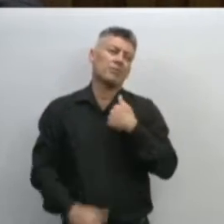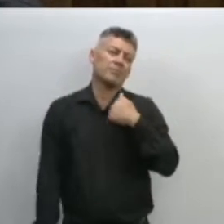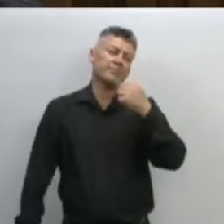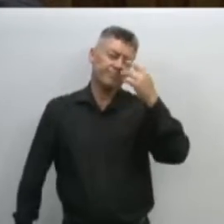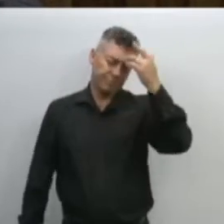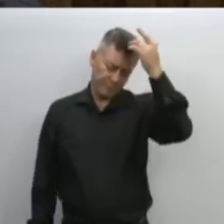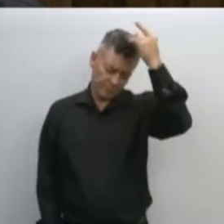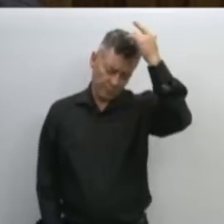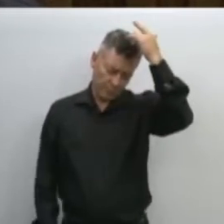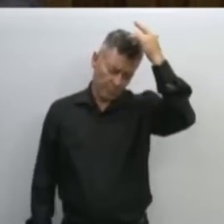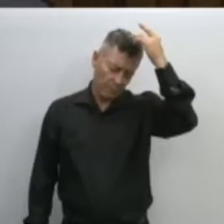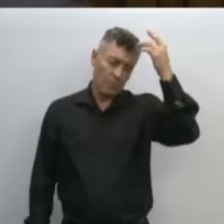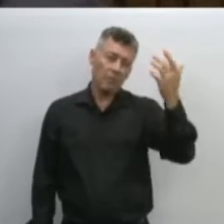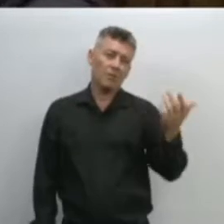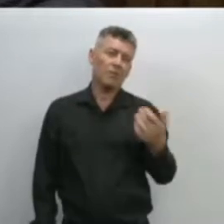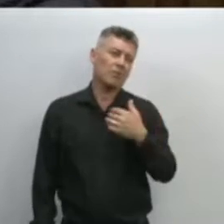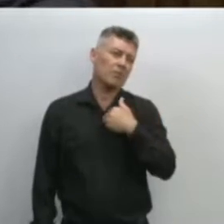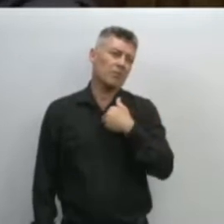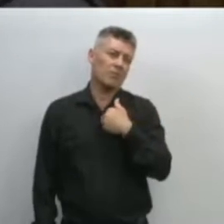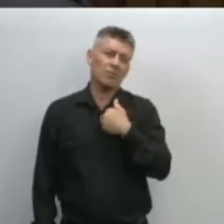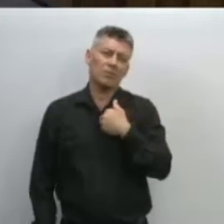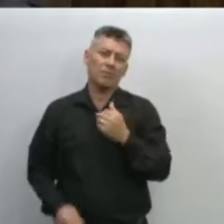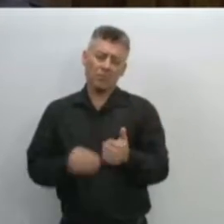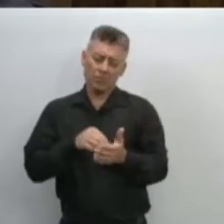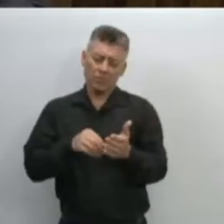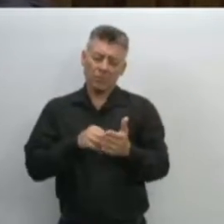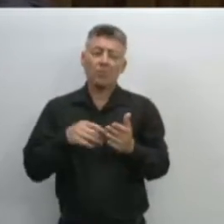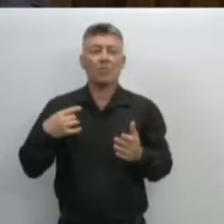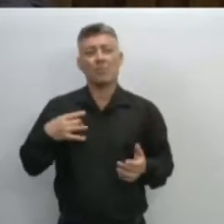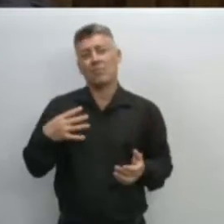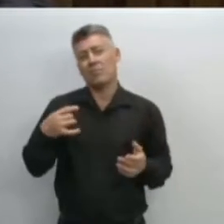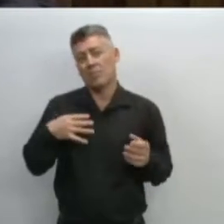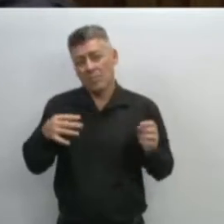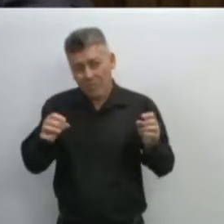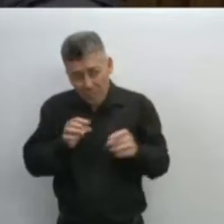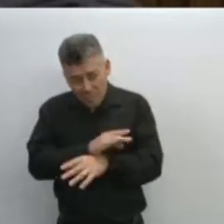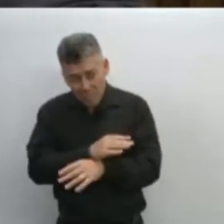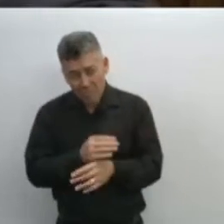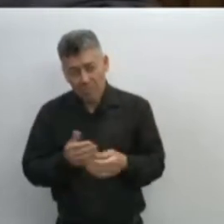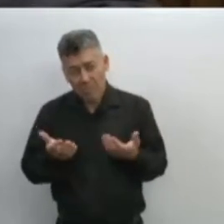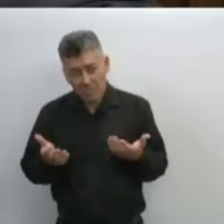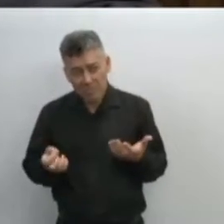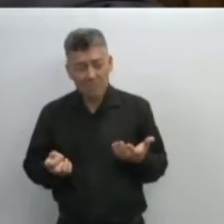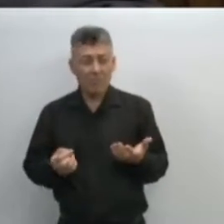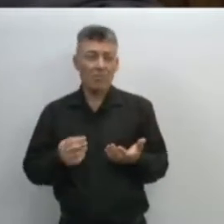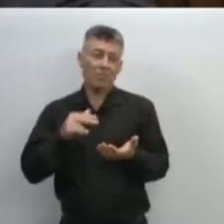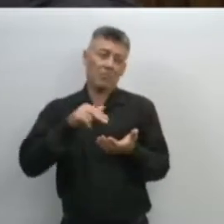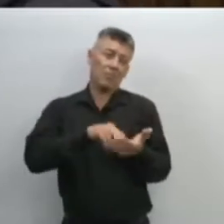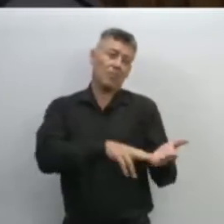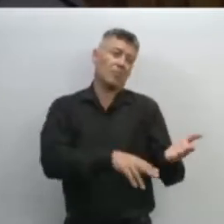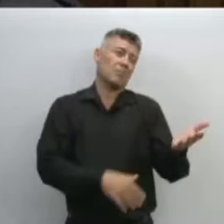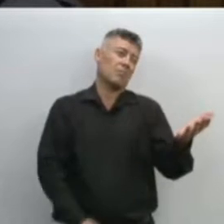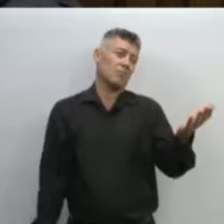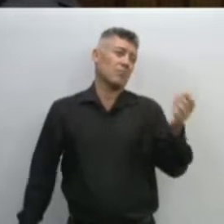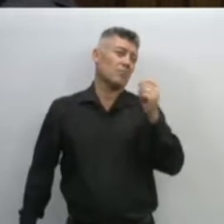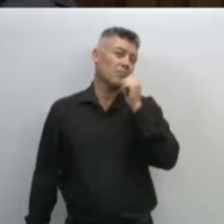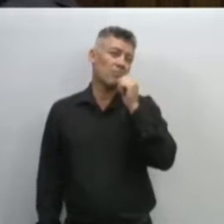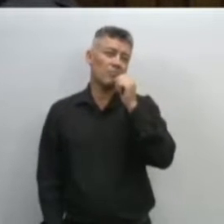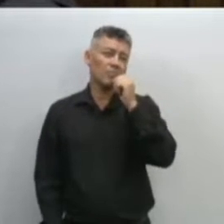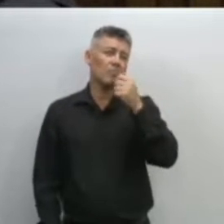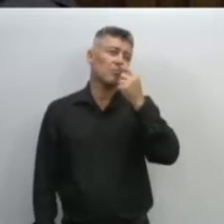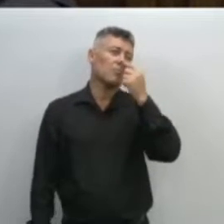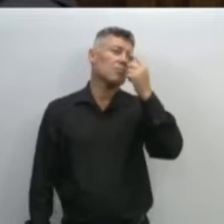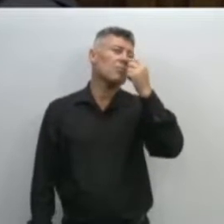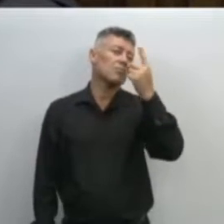ignorância da sinceridade, se os secretários têm medo de concluir e que o crédito não vá para eles. A